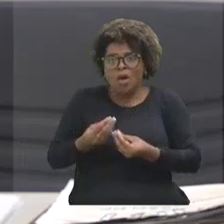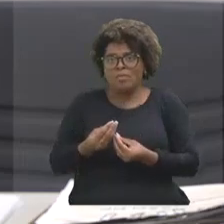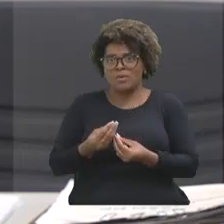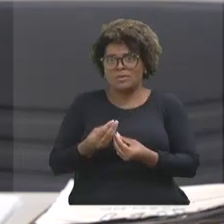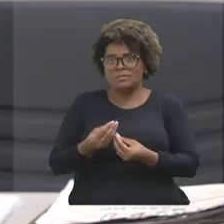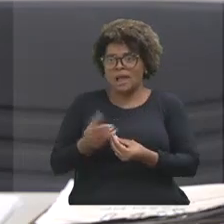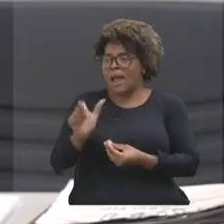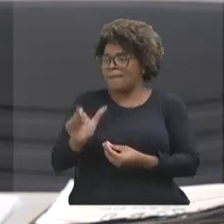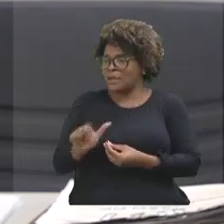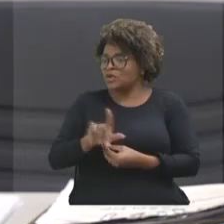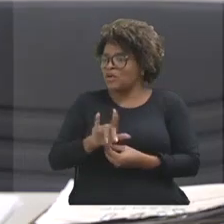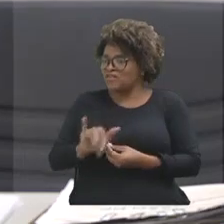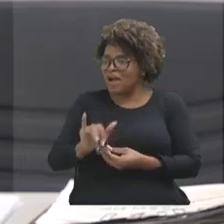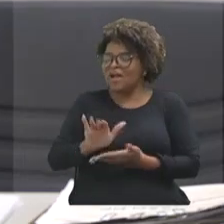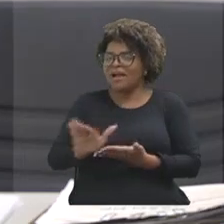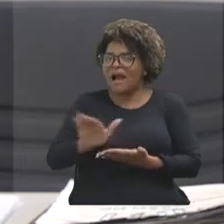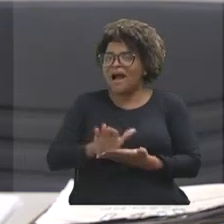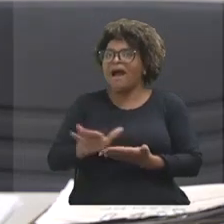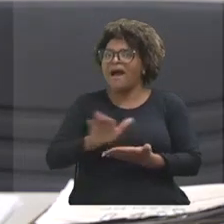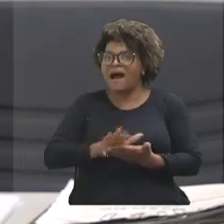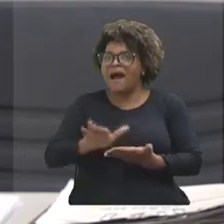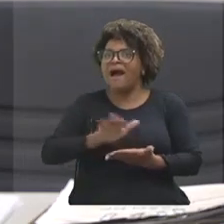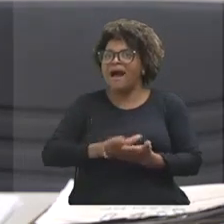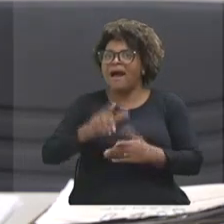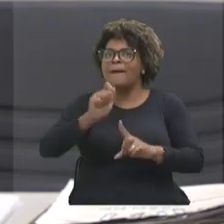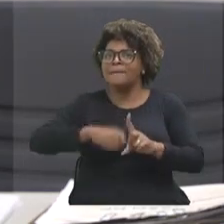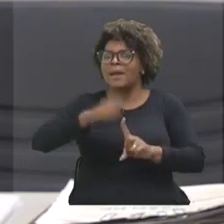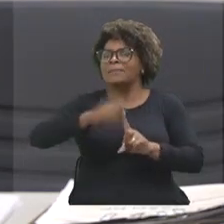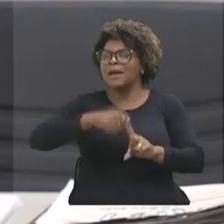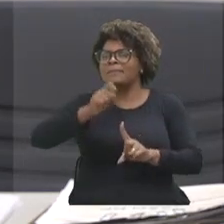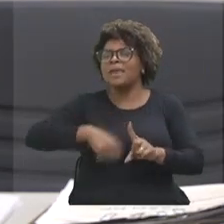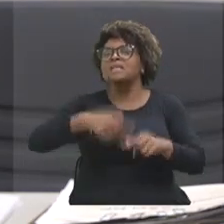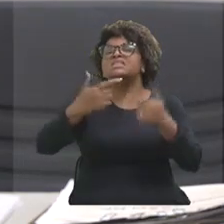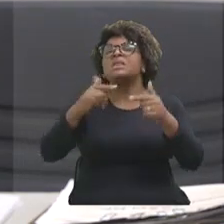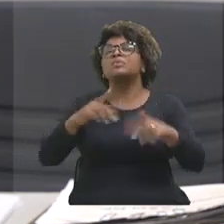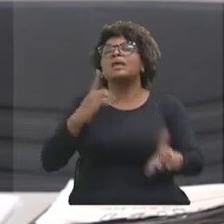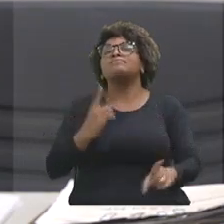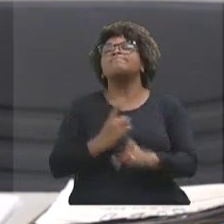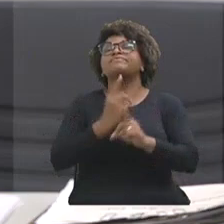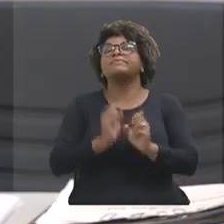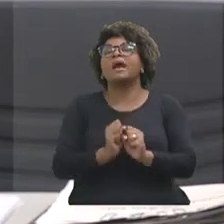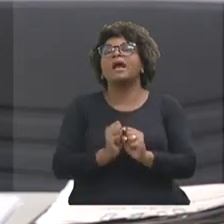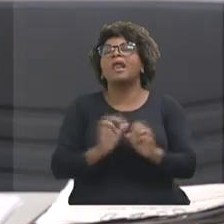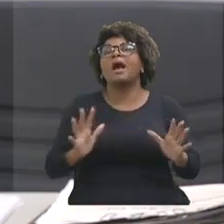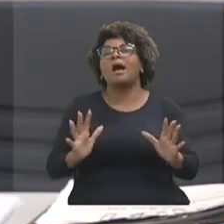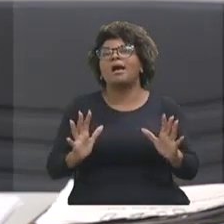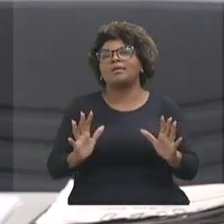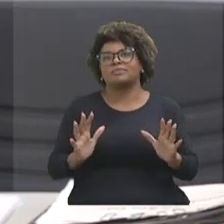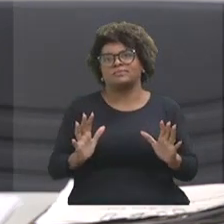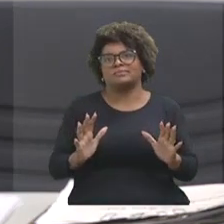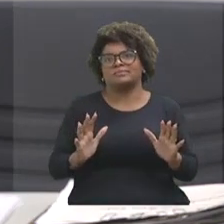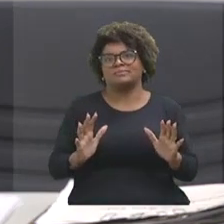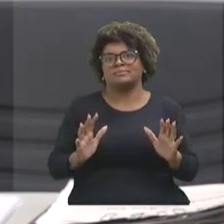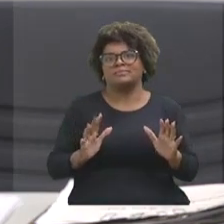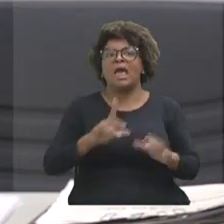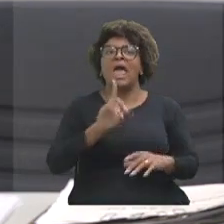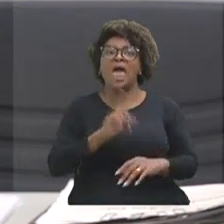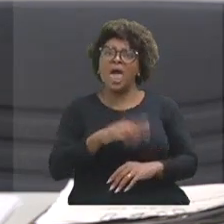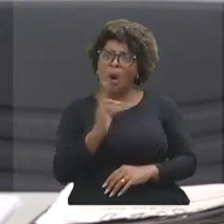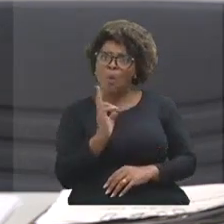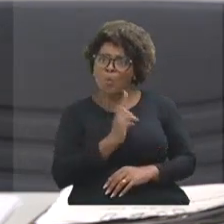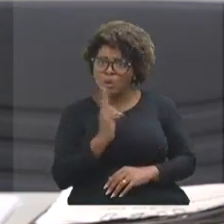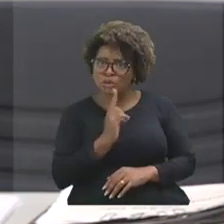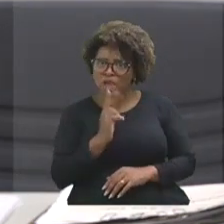mais vai ficar meses e meses e não vai ter sua diagnóstico saída é uma urgência Não não é uma urgência